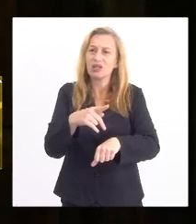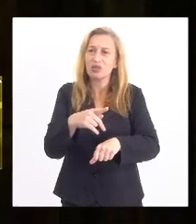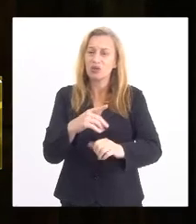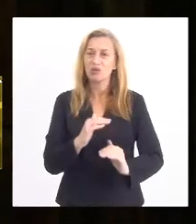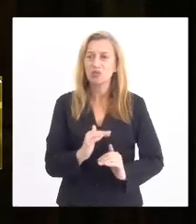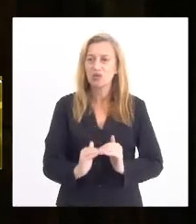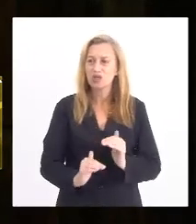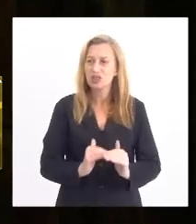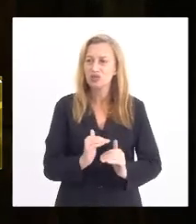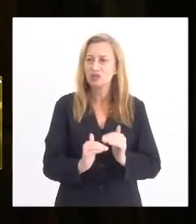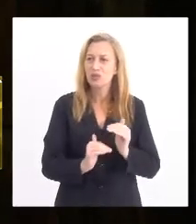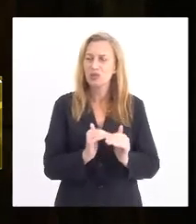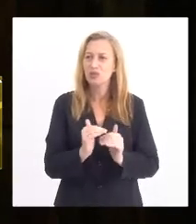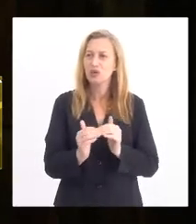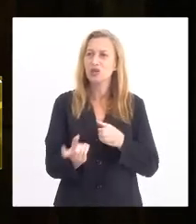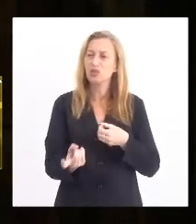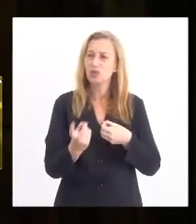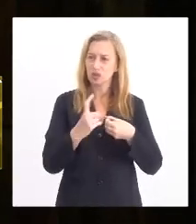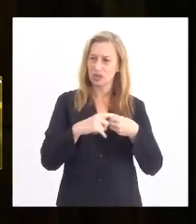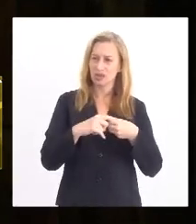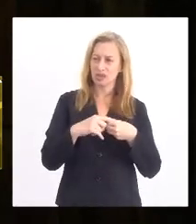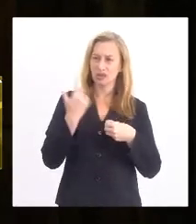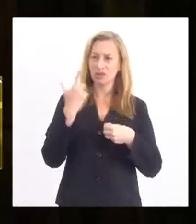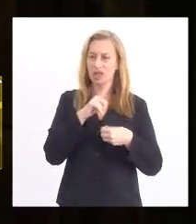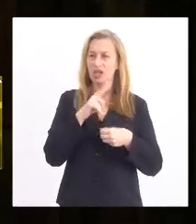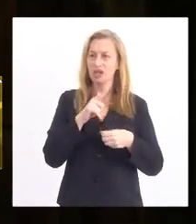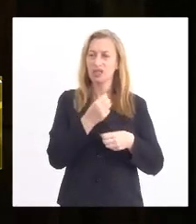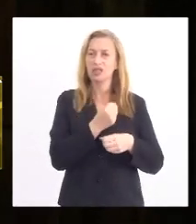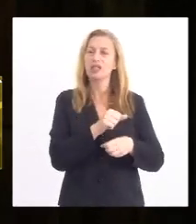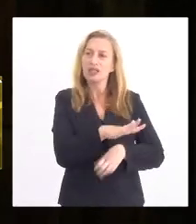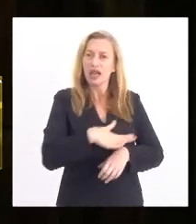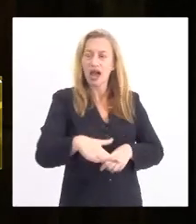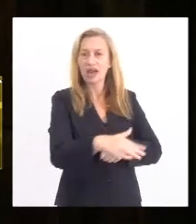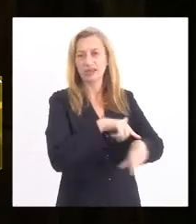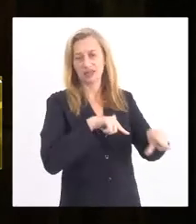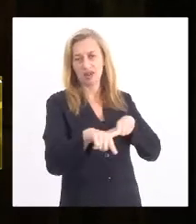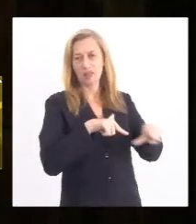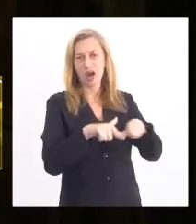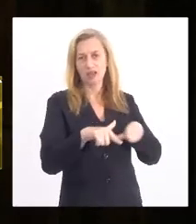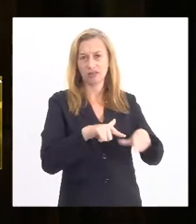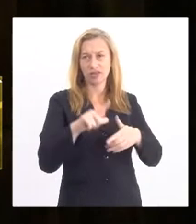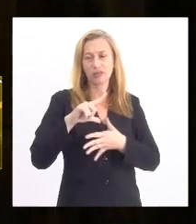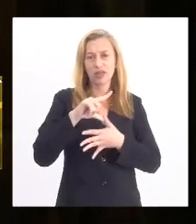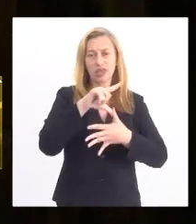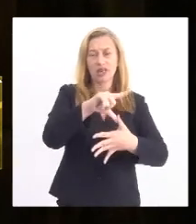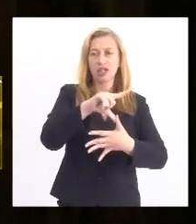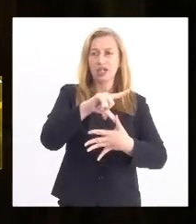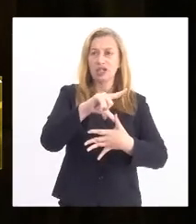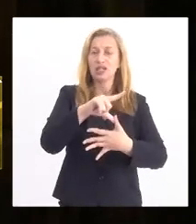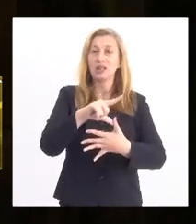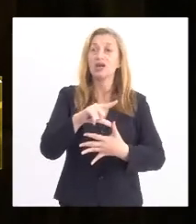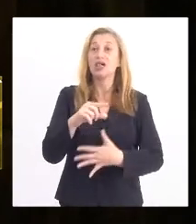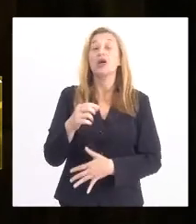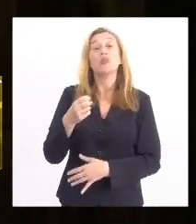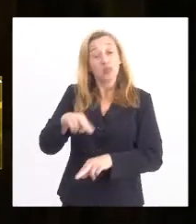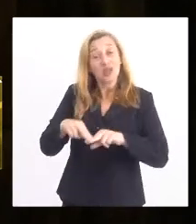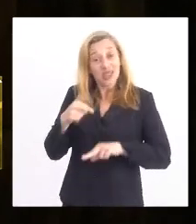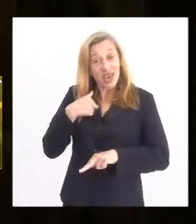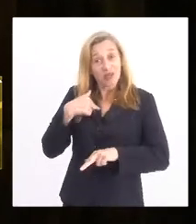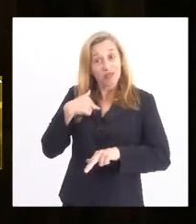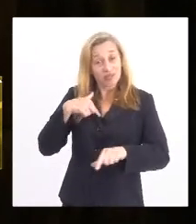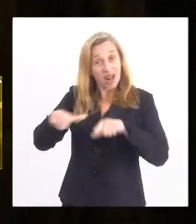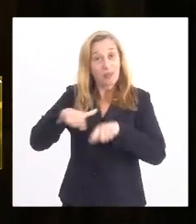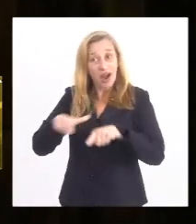da geração de empregos da América Latina e esse é o maior capital é para isso que eu trabalho